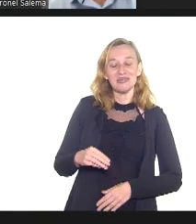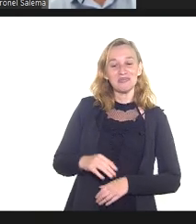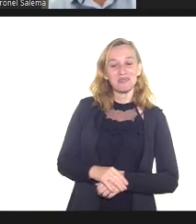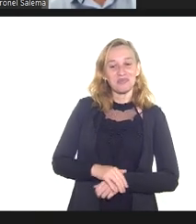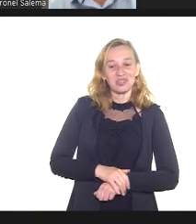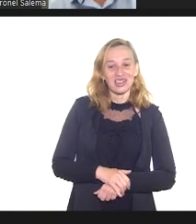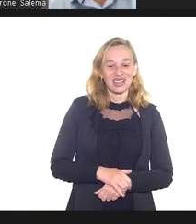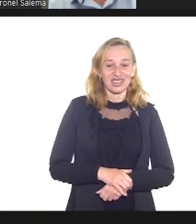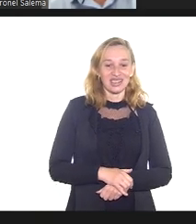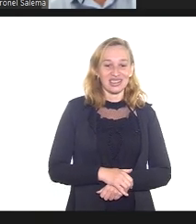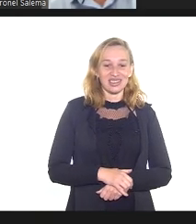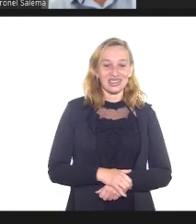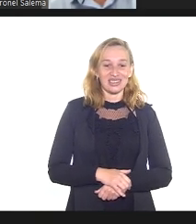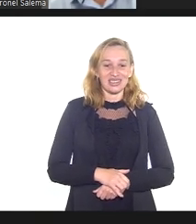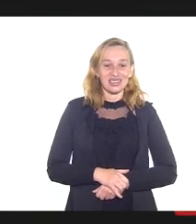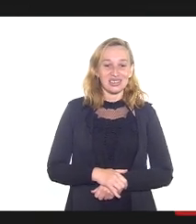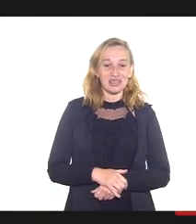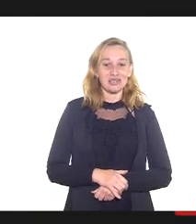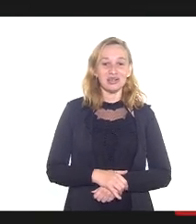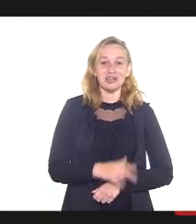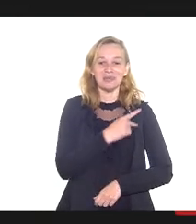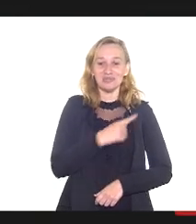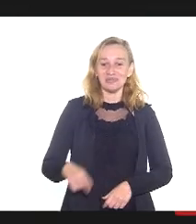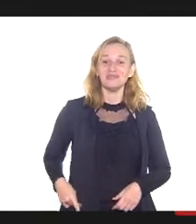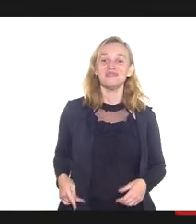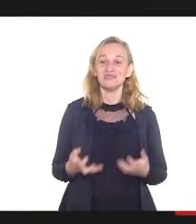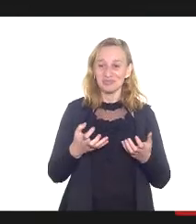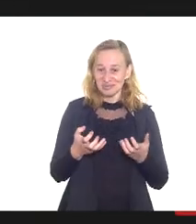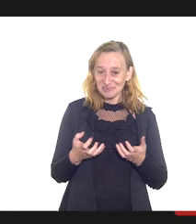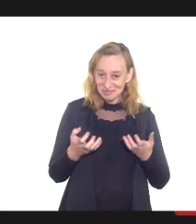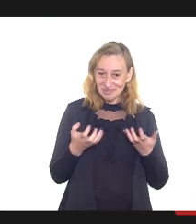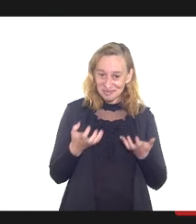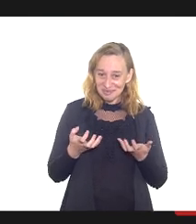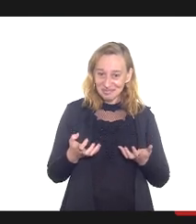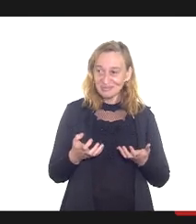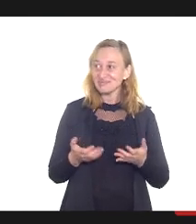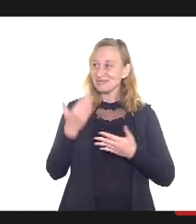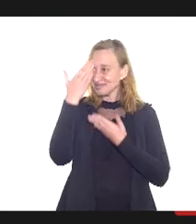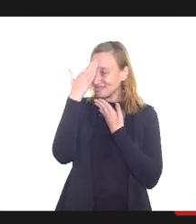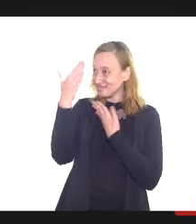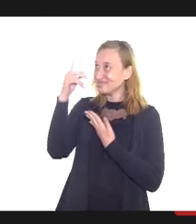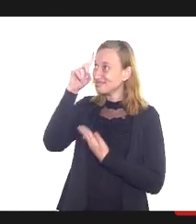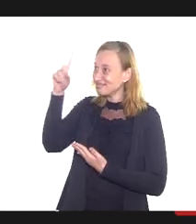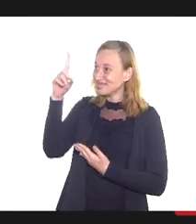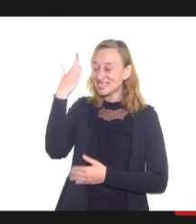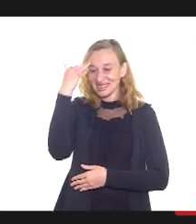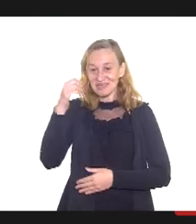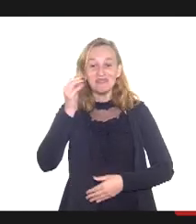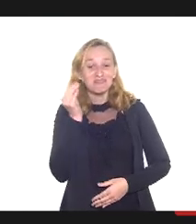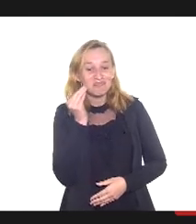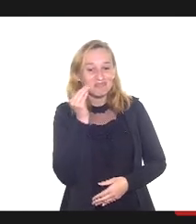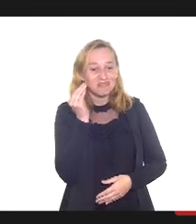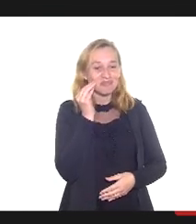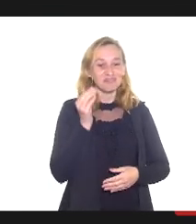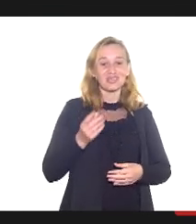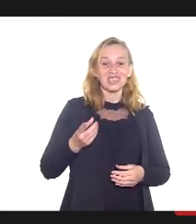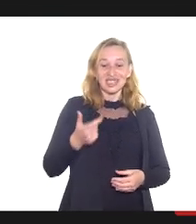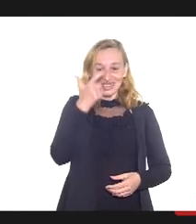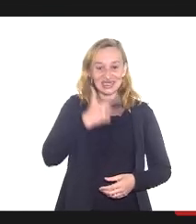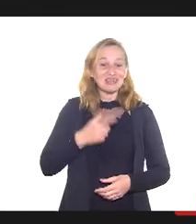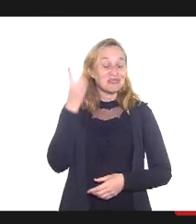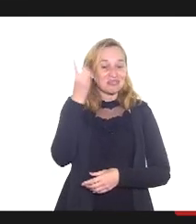O Malafaia. Presidente, senhor presidente, eu quero primeiramente agradecer a Deus essa rica oportunidade de poder estar como